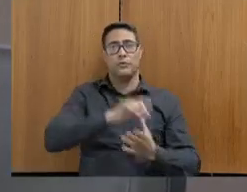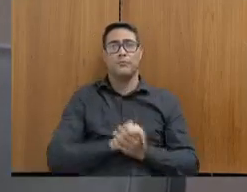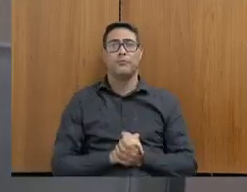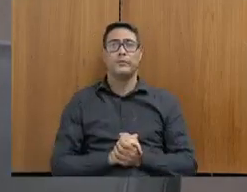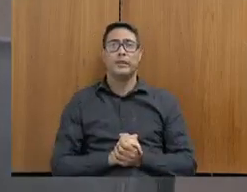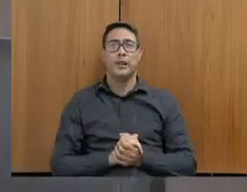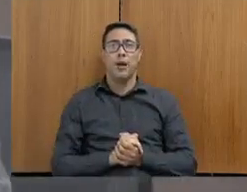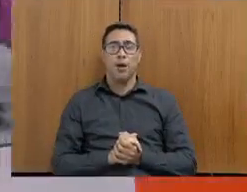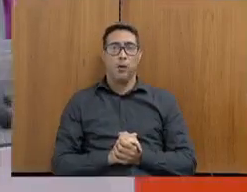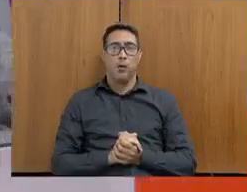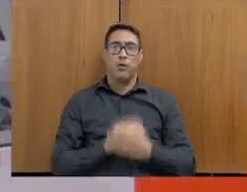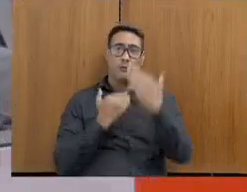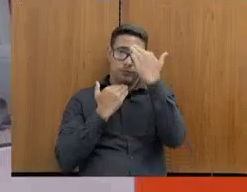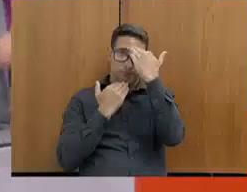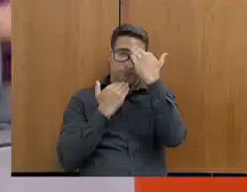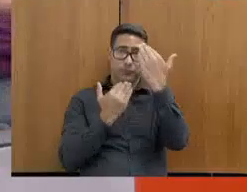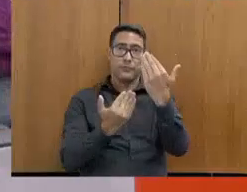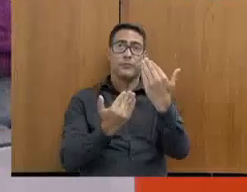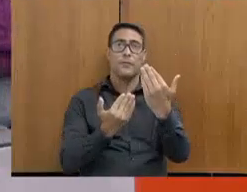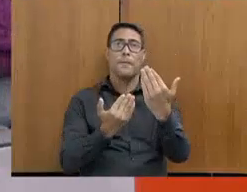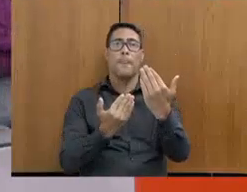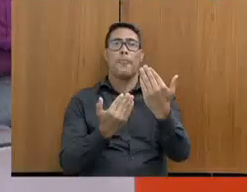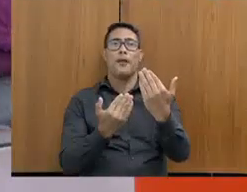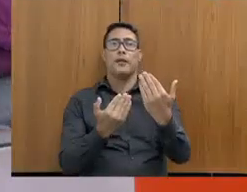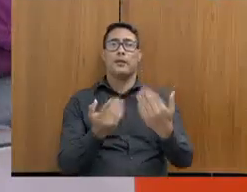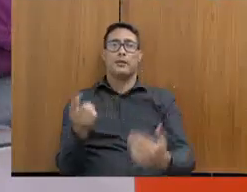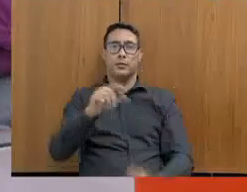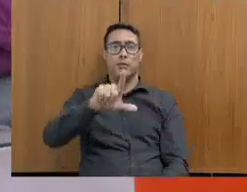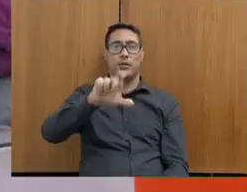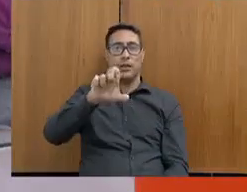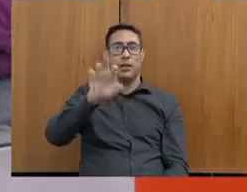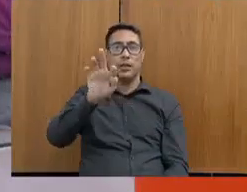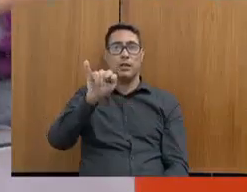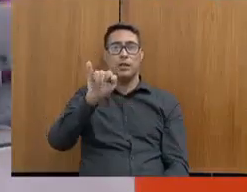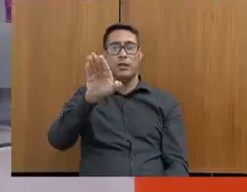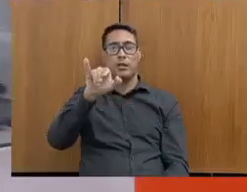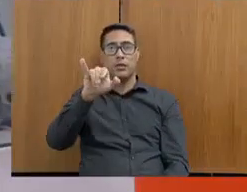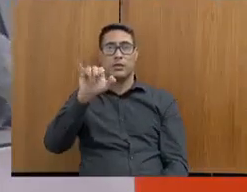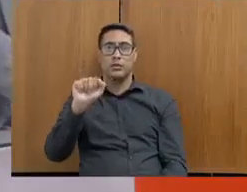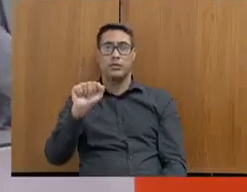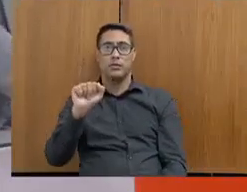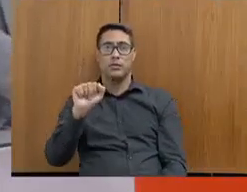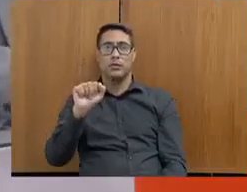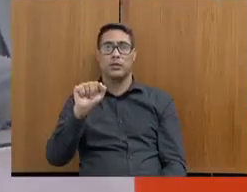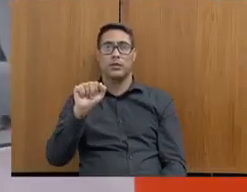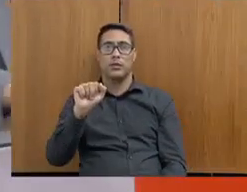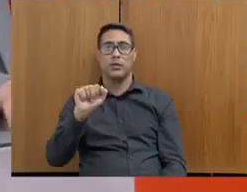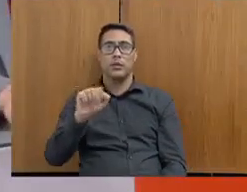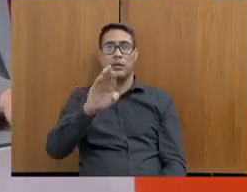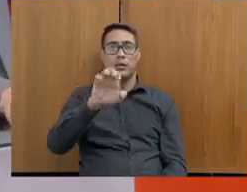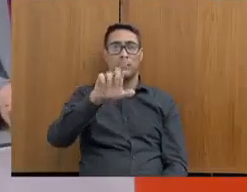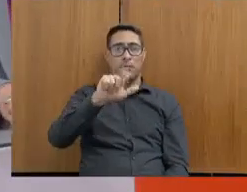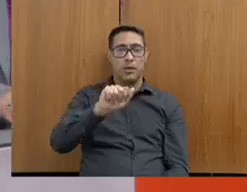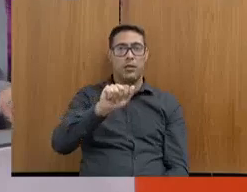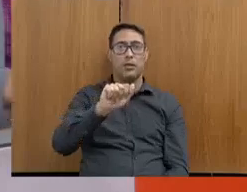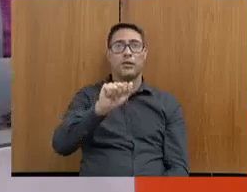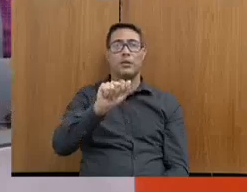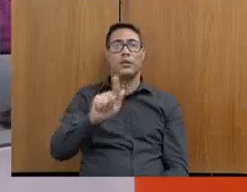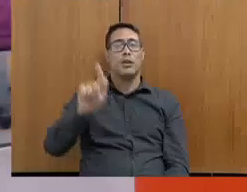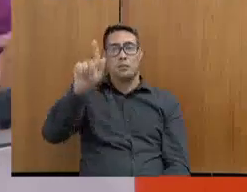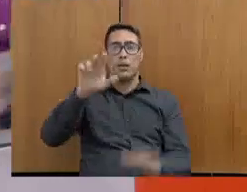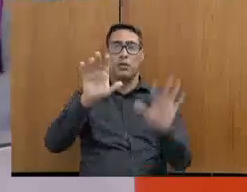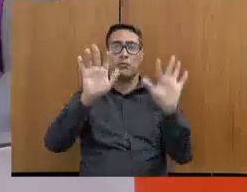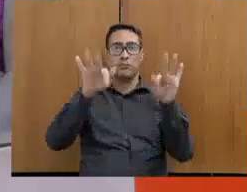agradecemos Dra Letícia passamos a palavra deputada Bela Gonçalves para as considerações finais